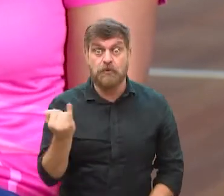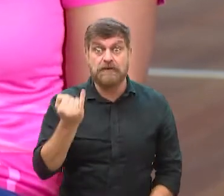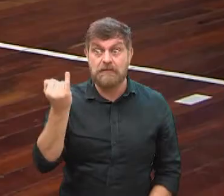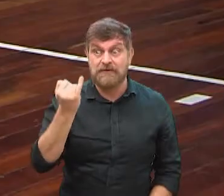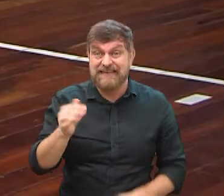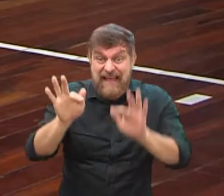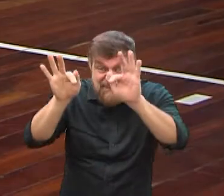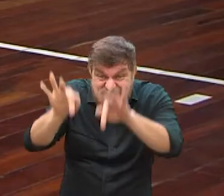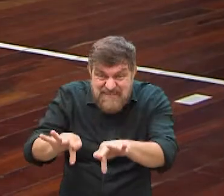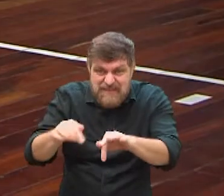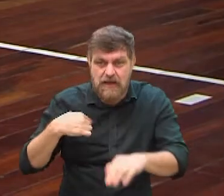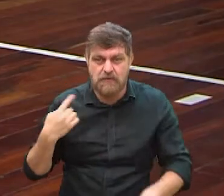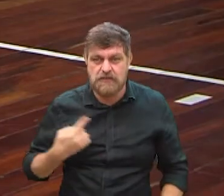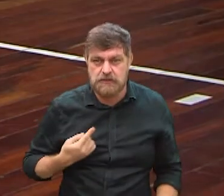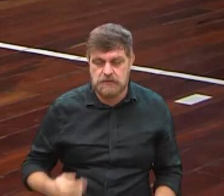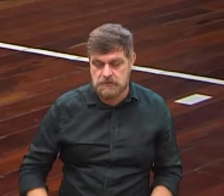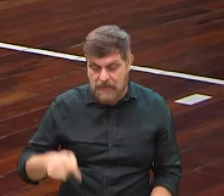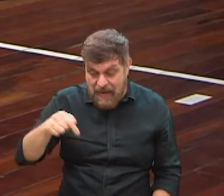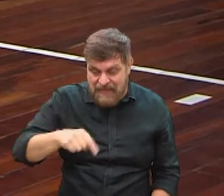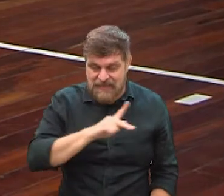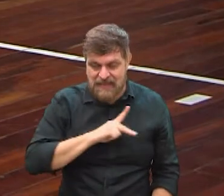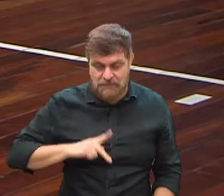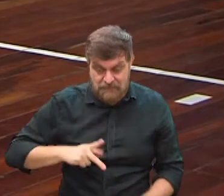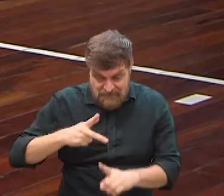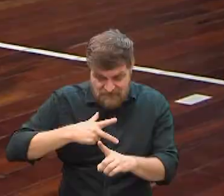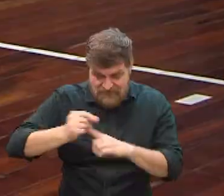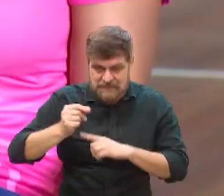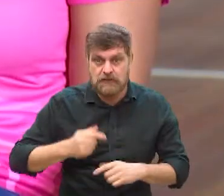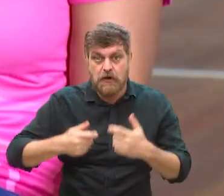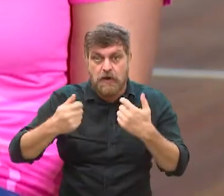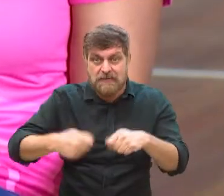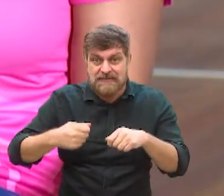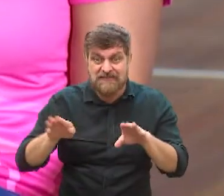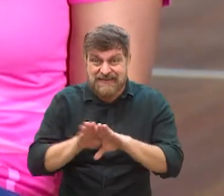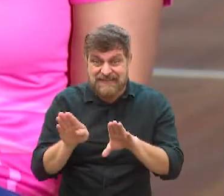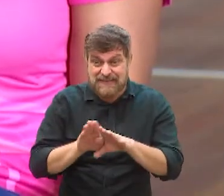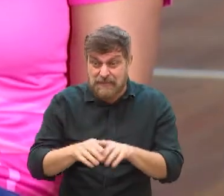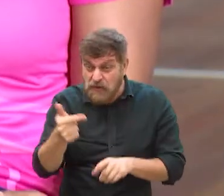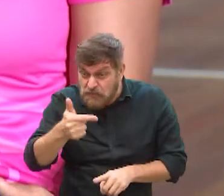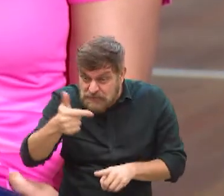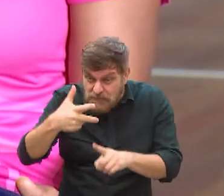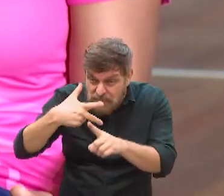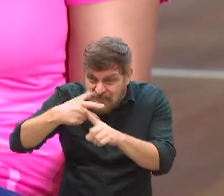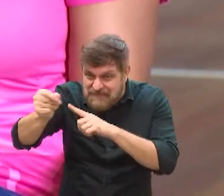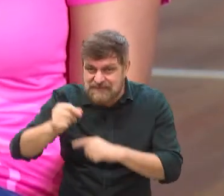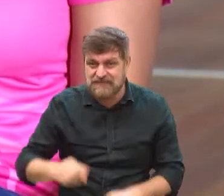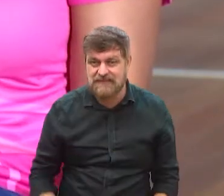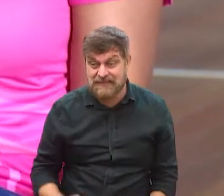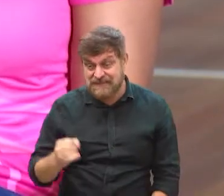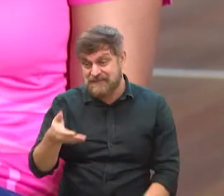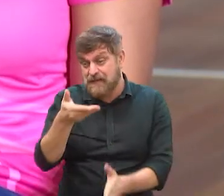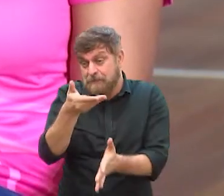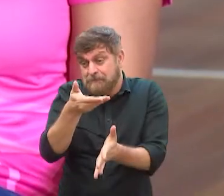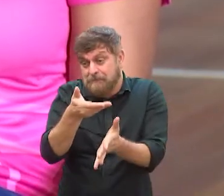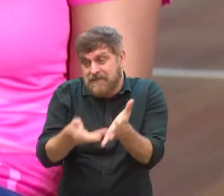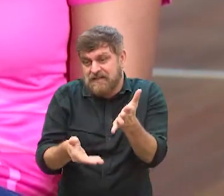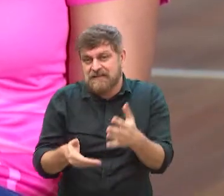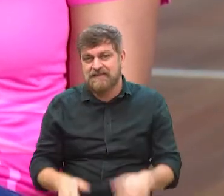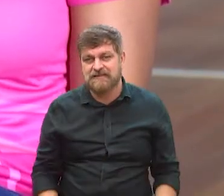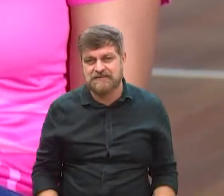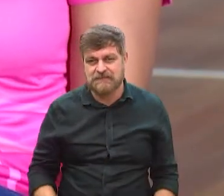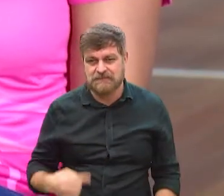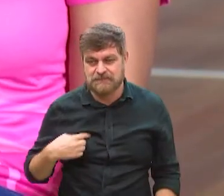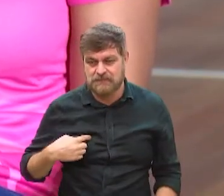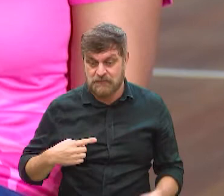pra gente. A gente tinha ganhado o primeiro aqui, e a gente precisava ganhar esse segundo, porque a gente sabia que se não ganhasse, ganhar